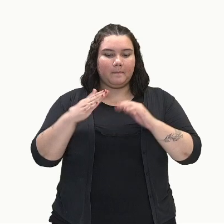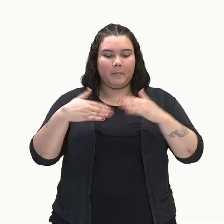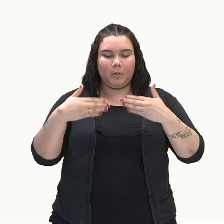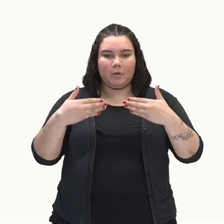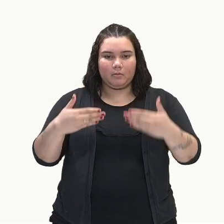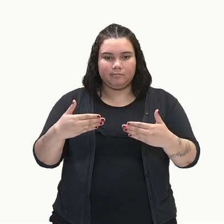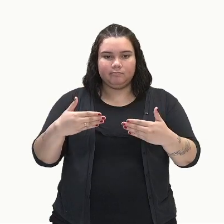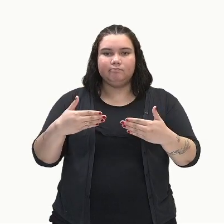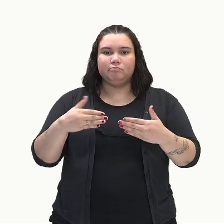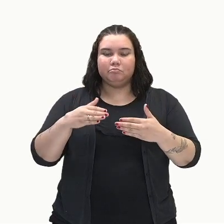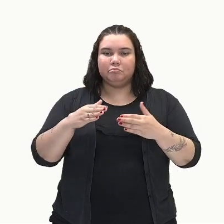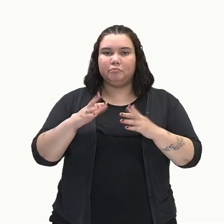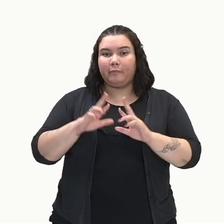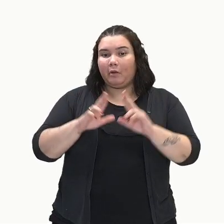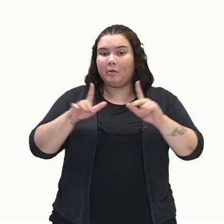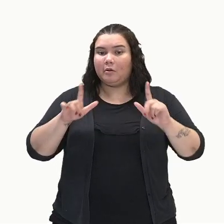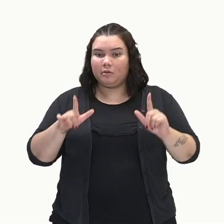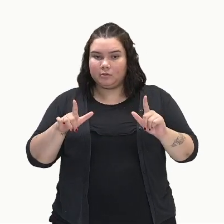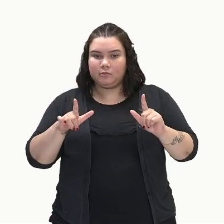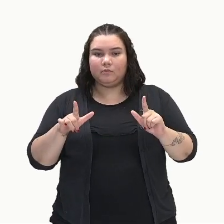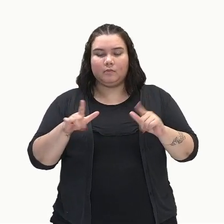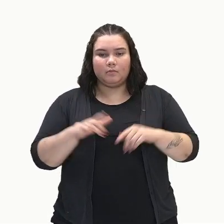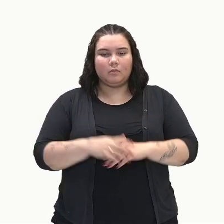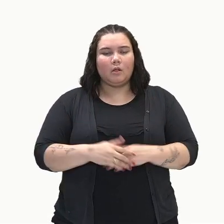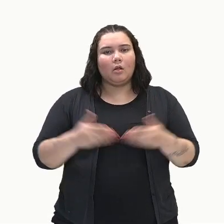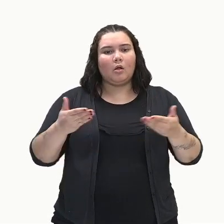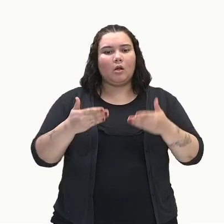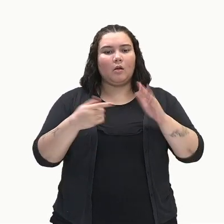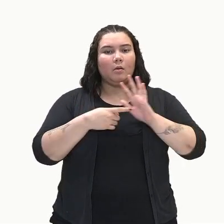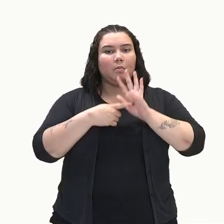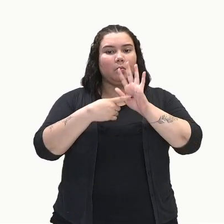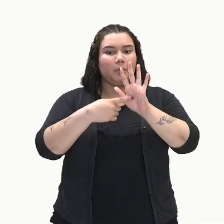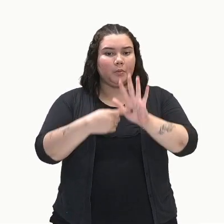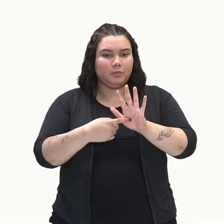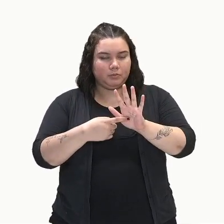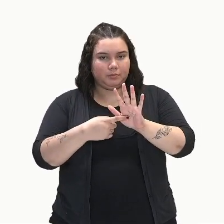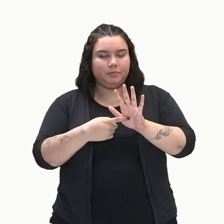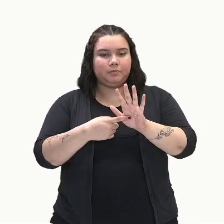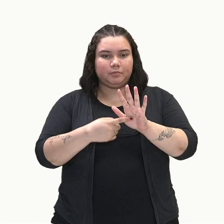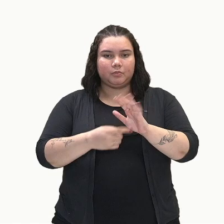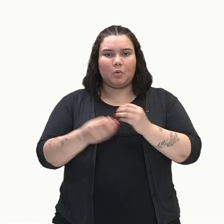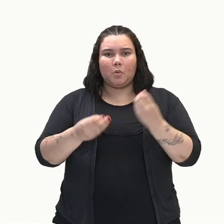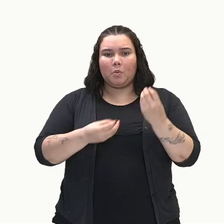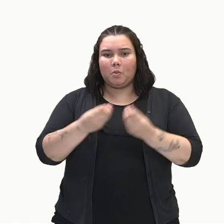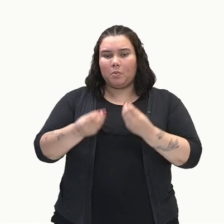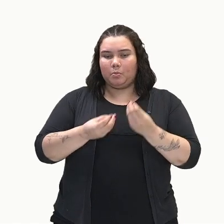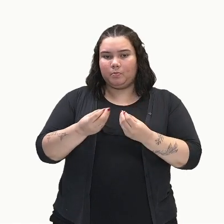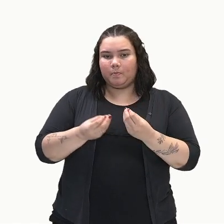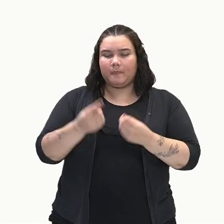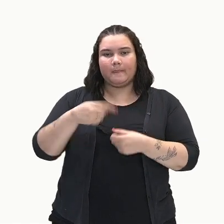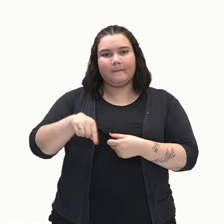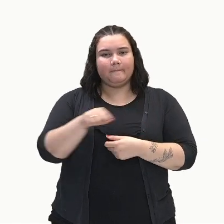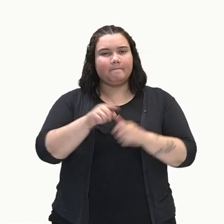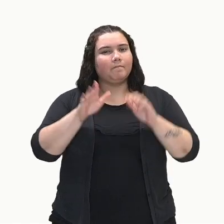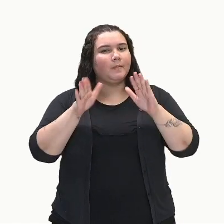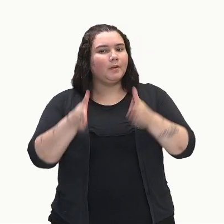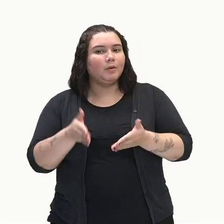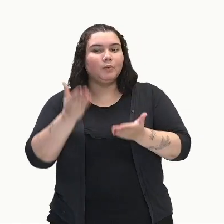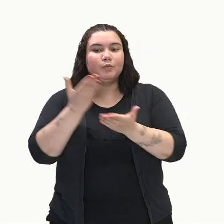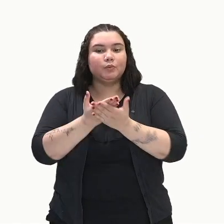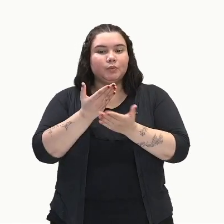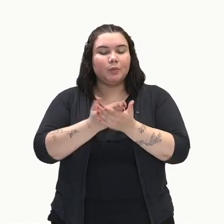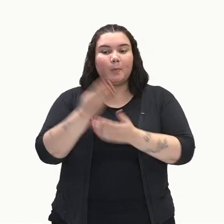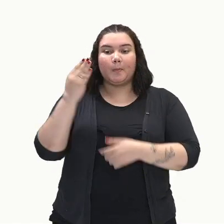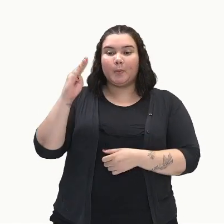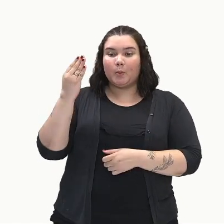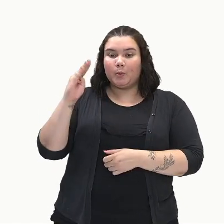progressão bastante interessante. Então vamos aqui ao nosso cenário, né? Para a gente ver, você já deve ter estudado em